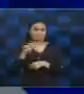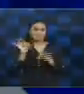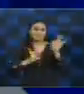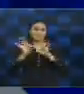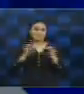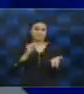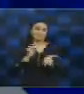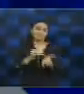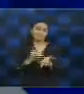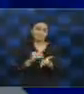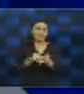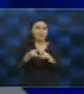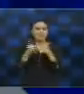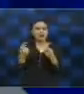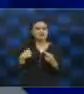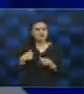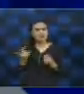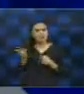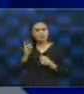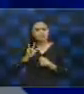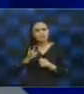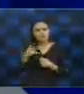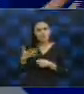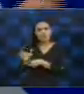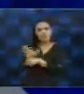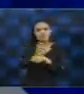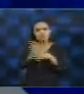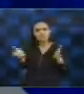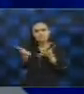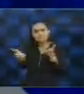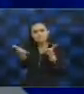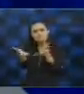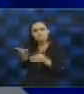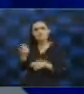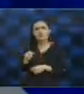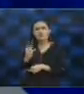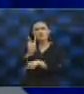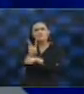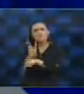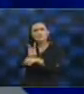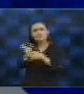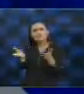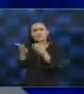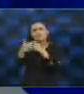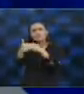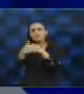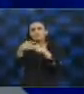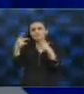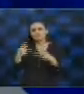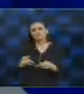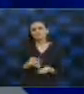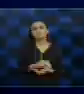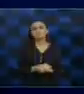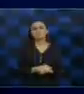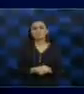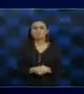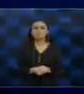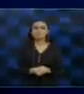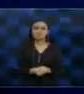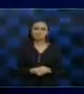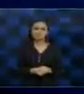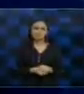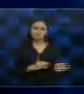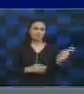organizada, mas que merece o nosso amor e, por outro lado, merece que a gente a trate com todo carinho, com toda a deferência. Réplica, um